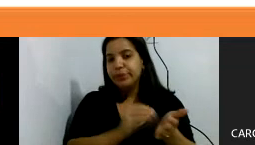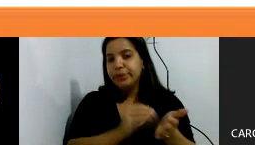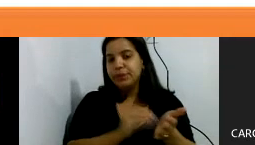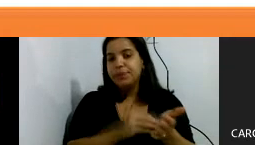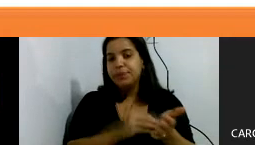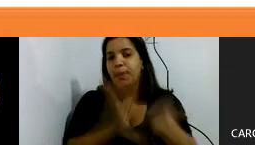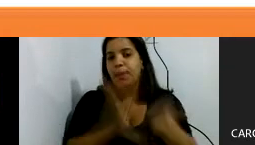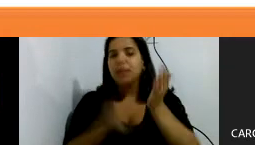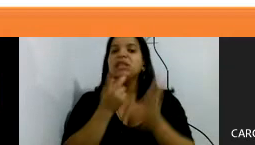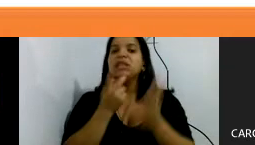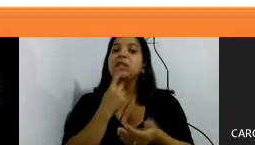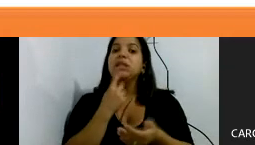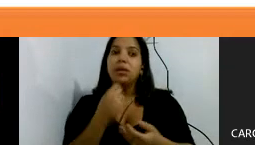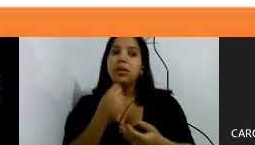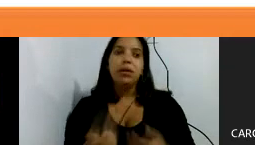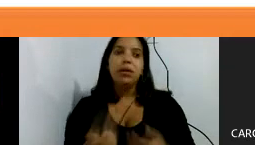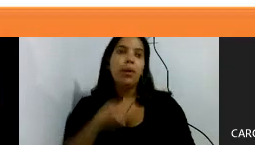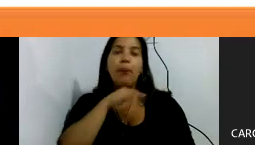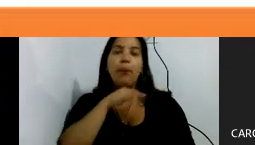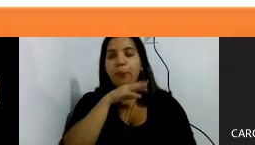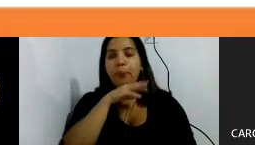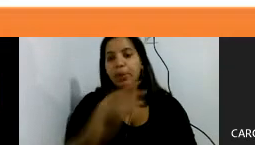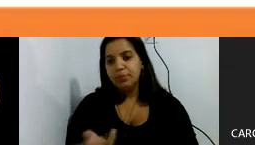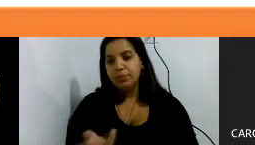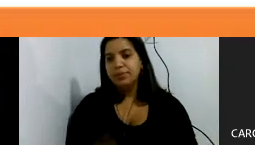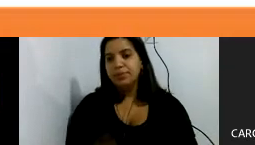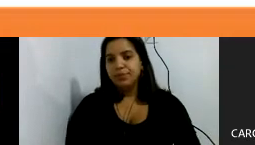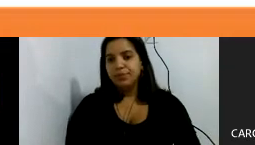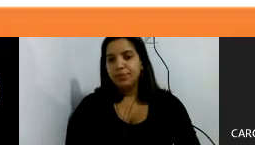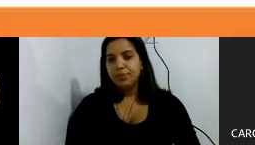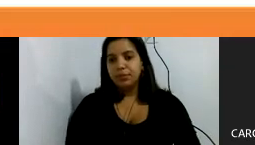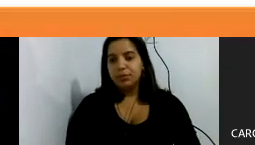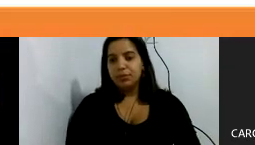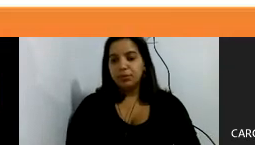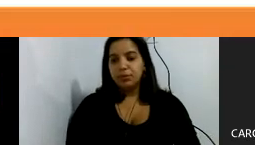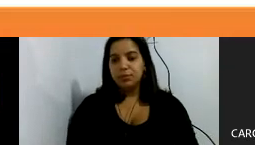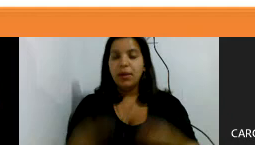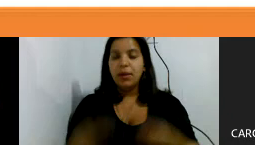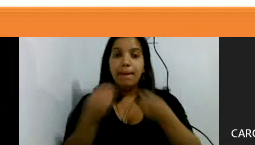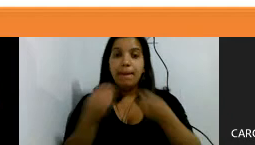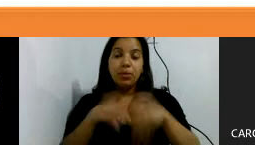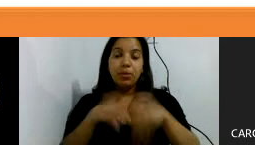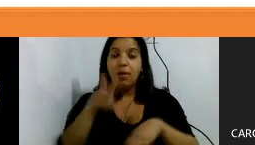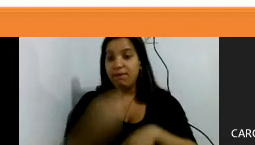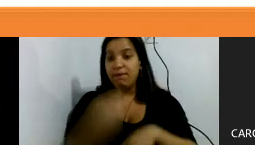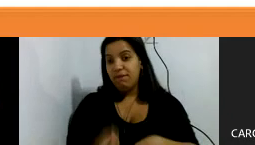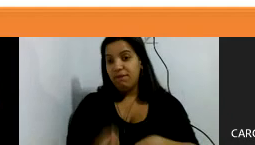de bolsa pode acarretar diretamente em uma perda de alguma vida.